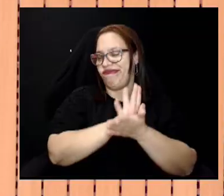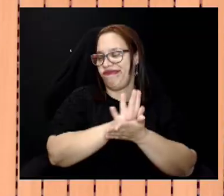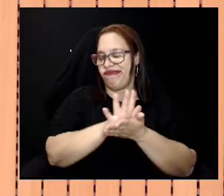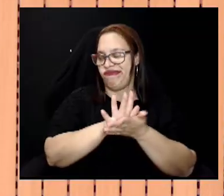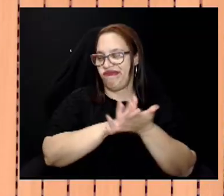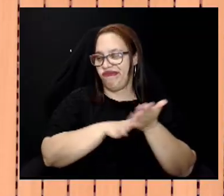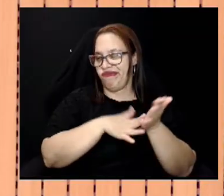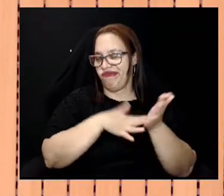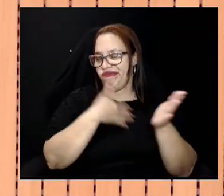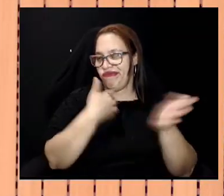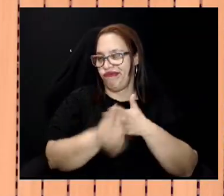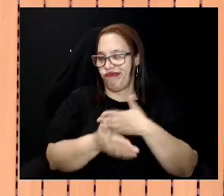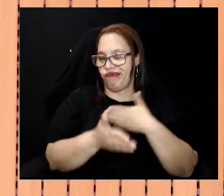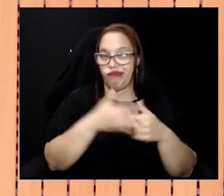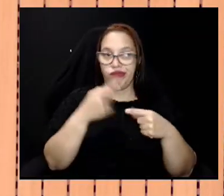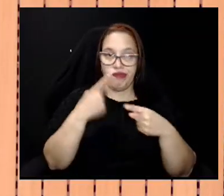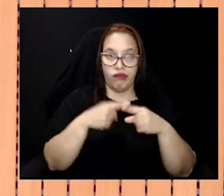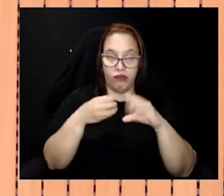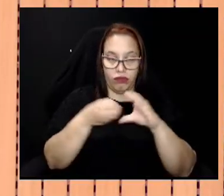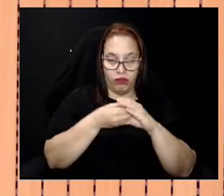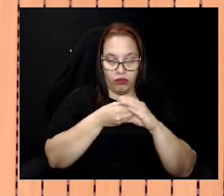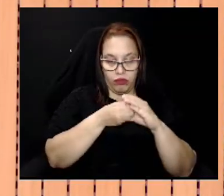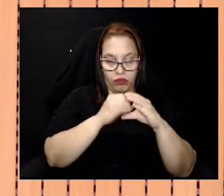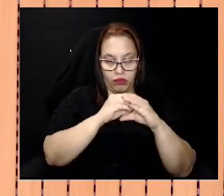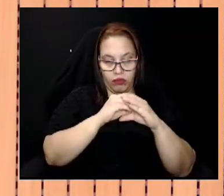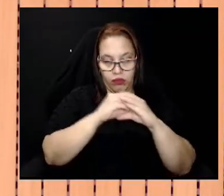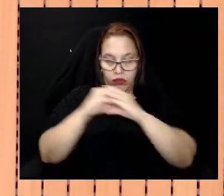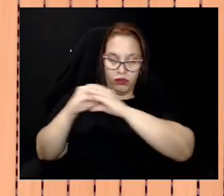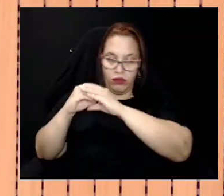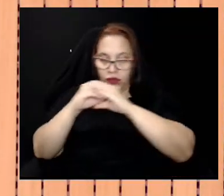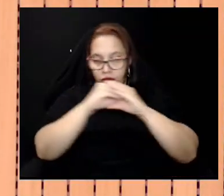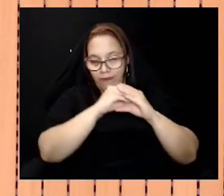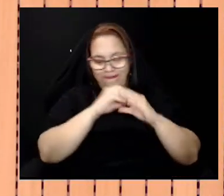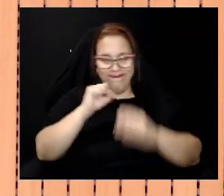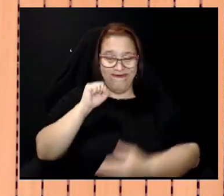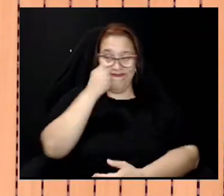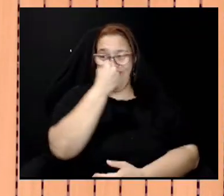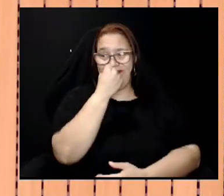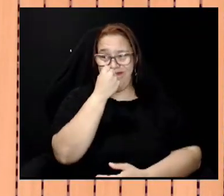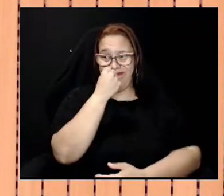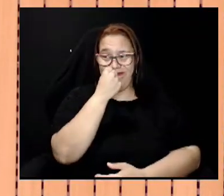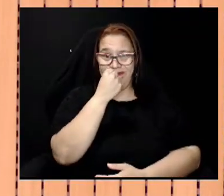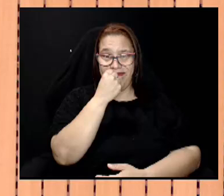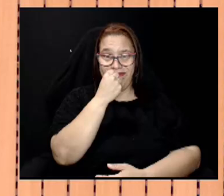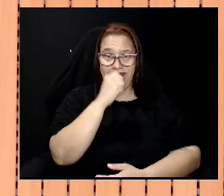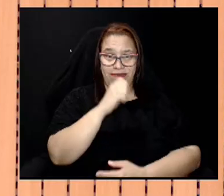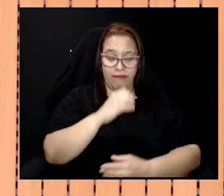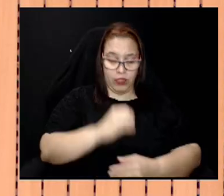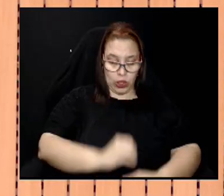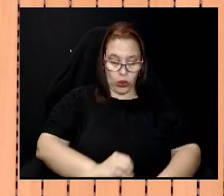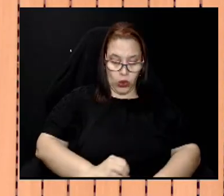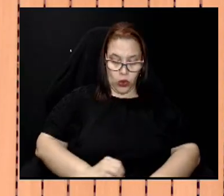Porque a célula do câncer de ovário ela tem uma capacidade gravíssima. Ela sai do ovário